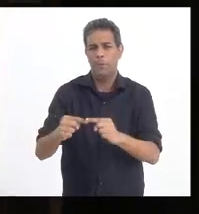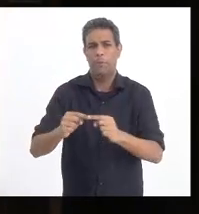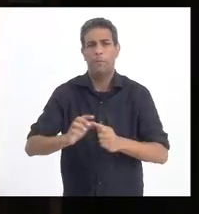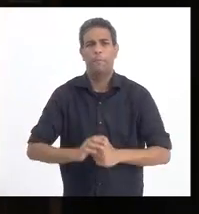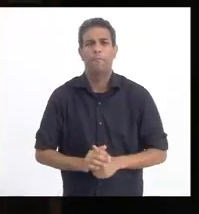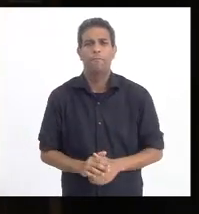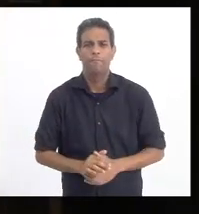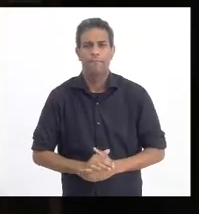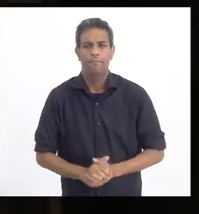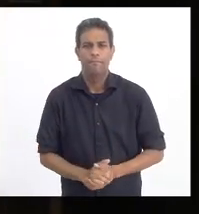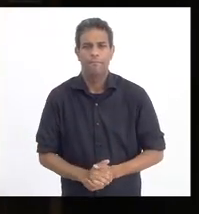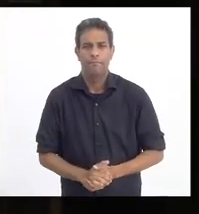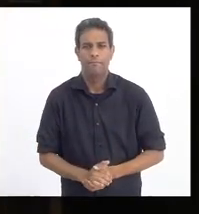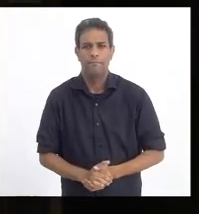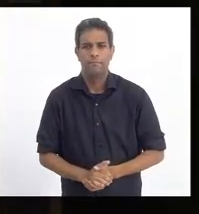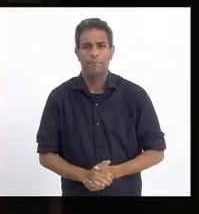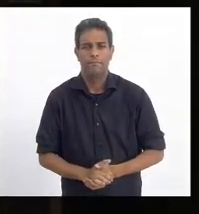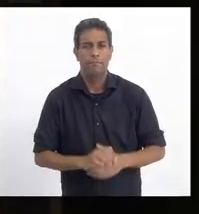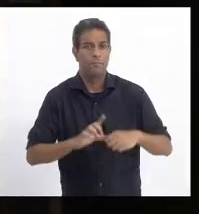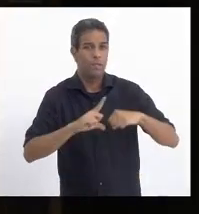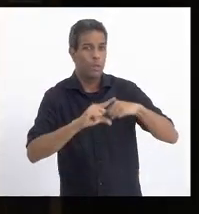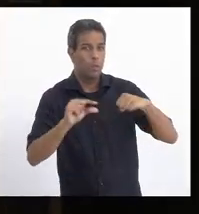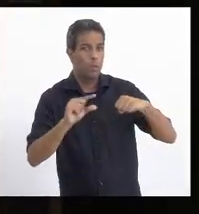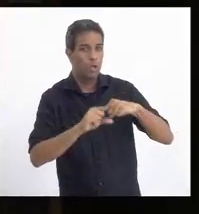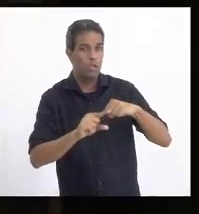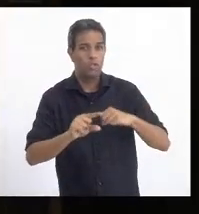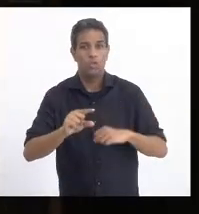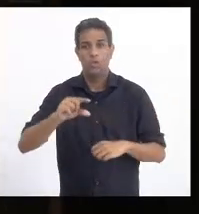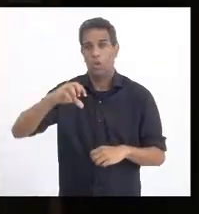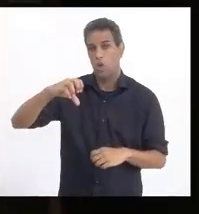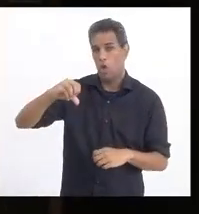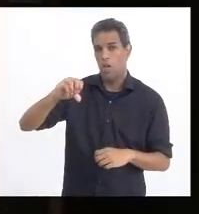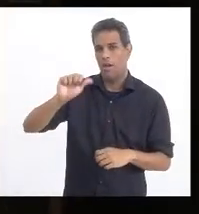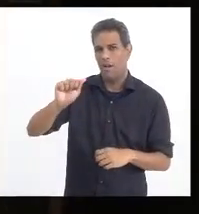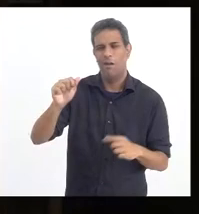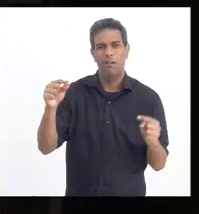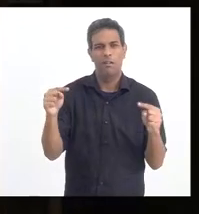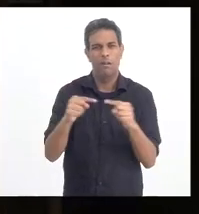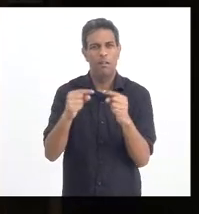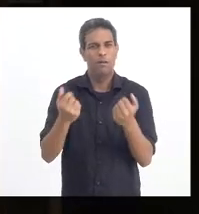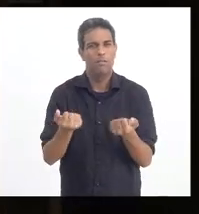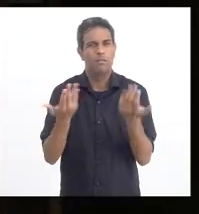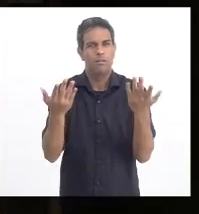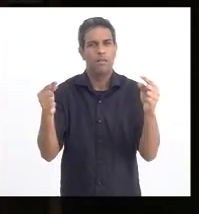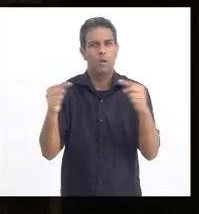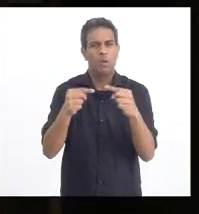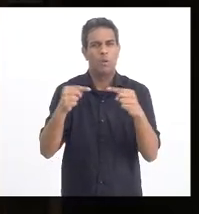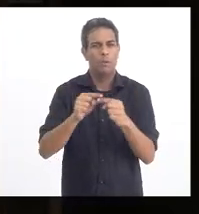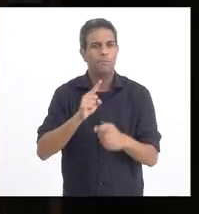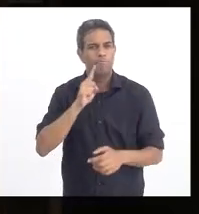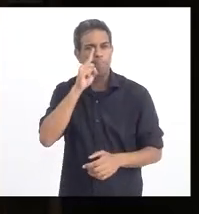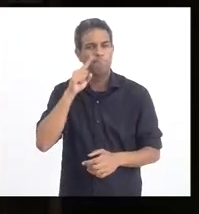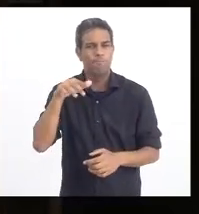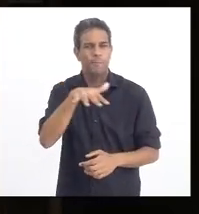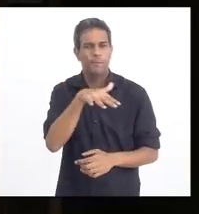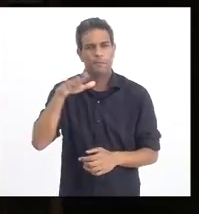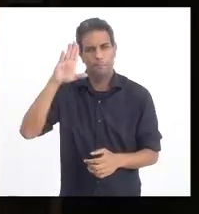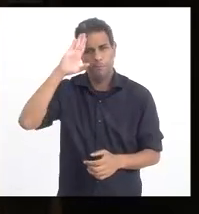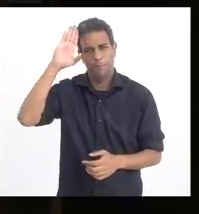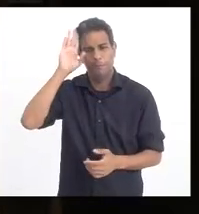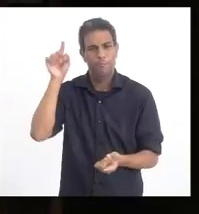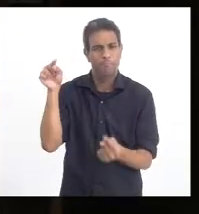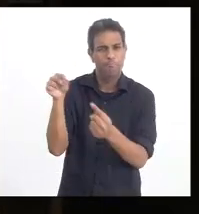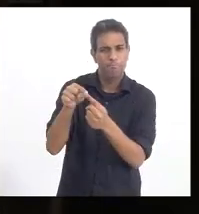casa e o artigo 19 a cria gratificação de risco da atividade militar O